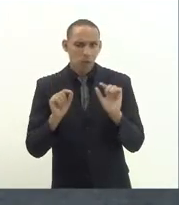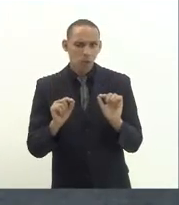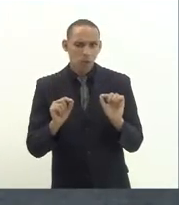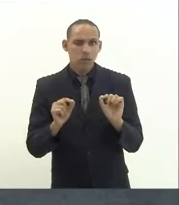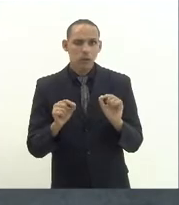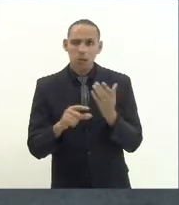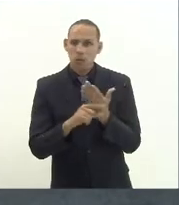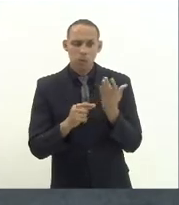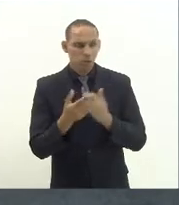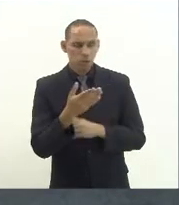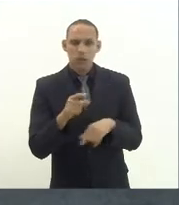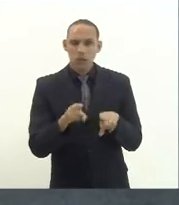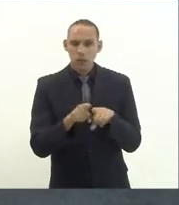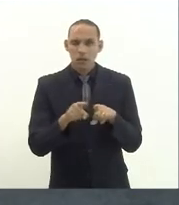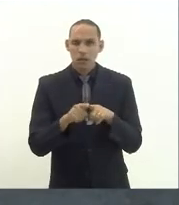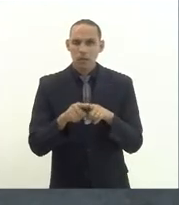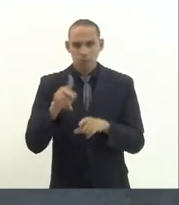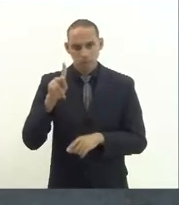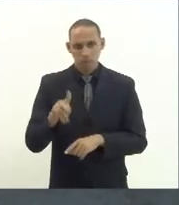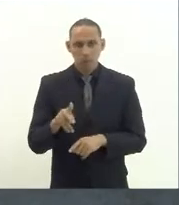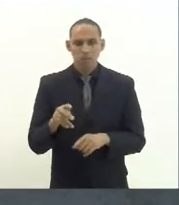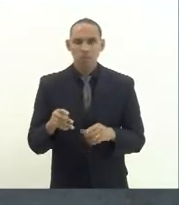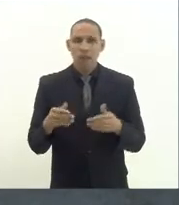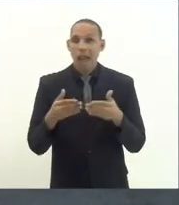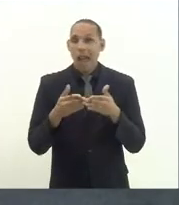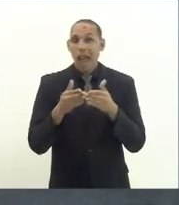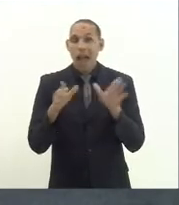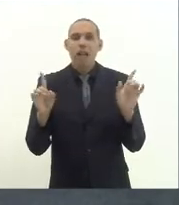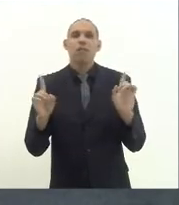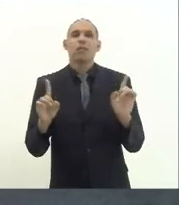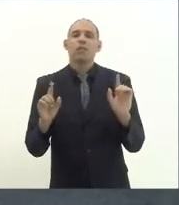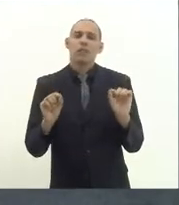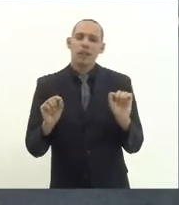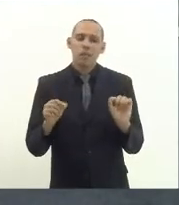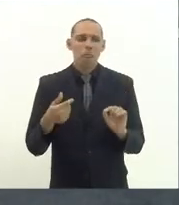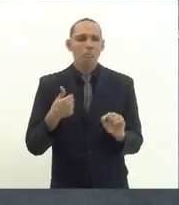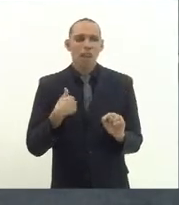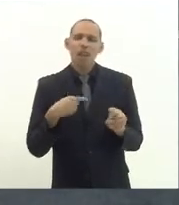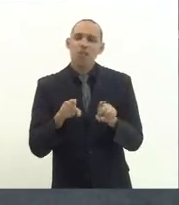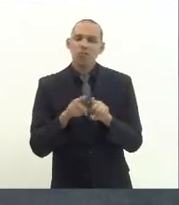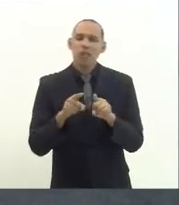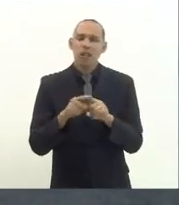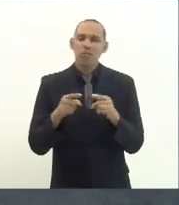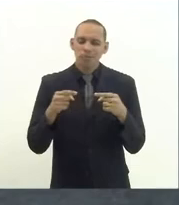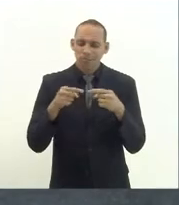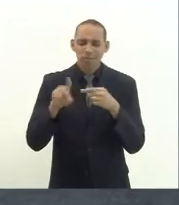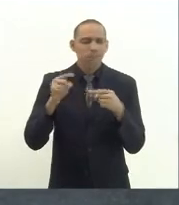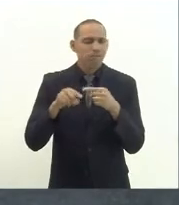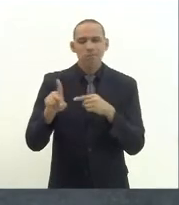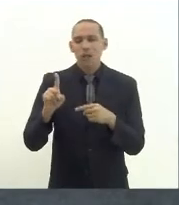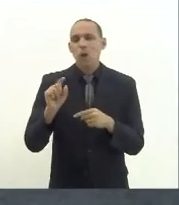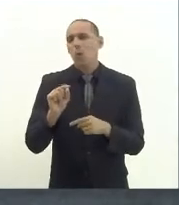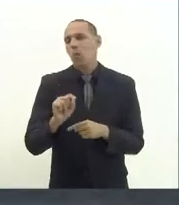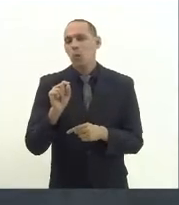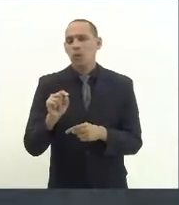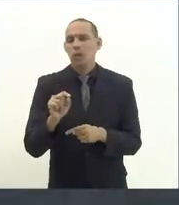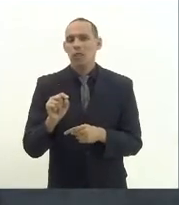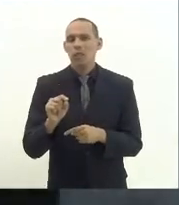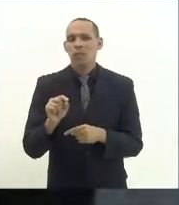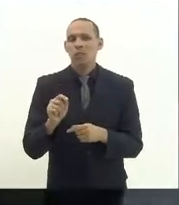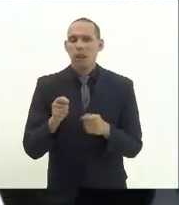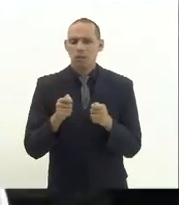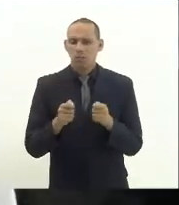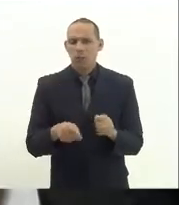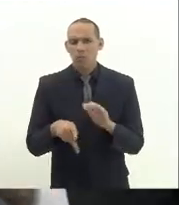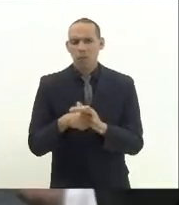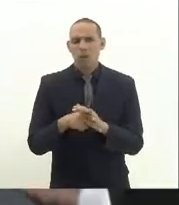inclusive o autor presente para não abrir aqui uma eu também tenho divergências a respeito do posicionamento